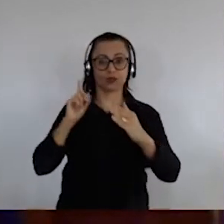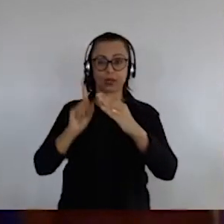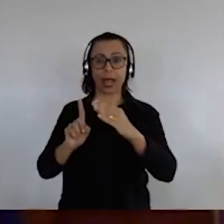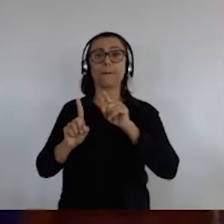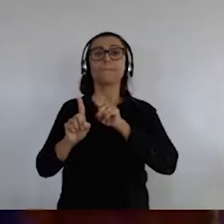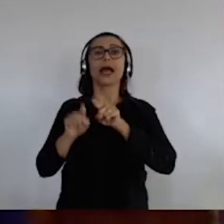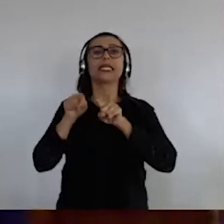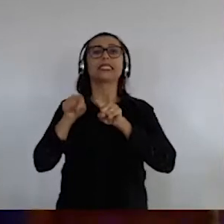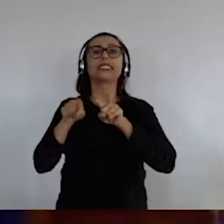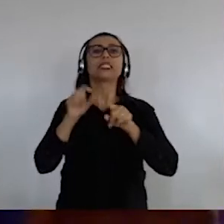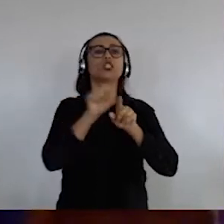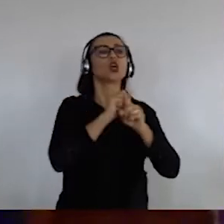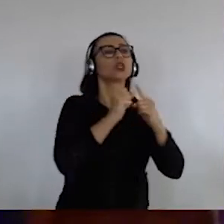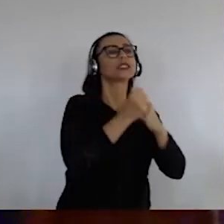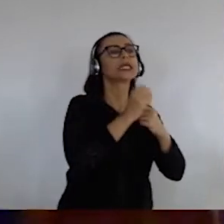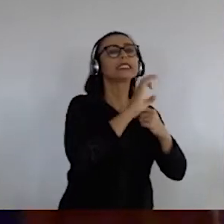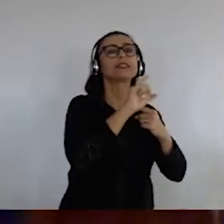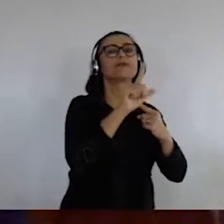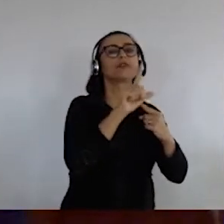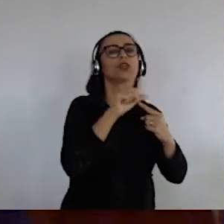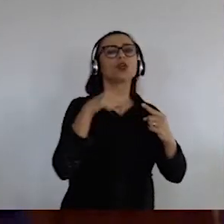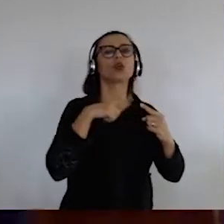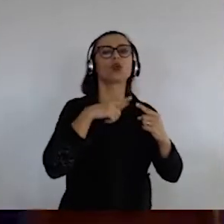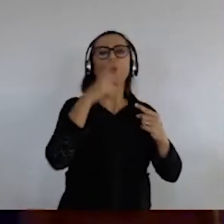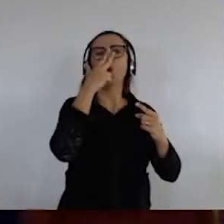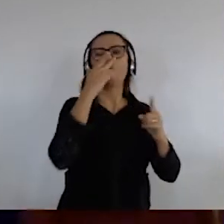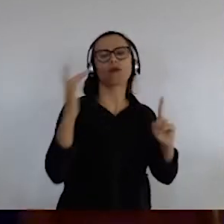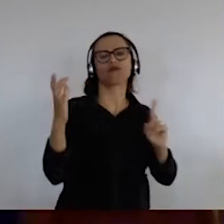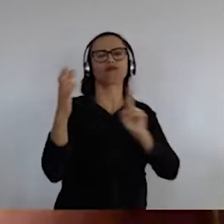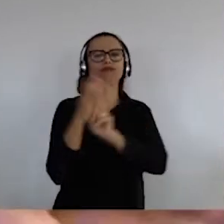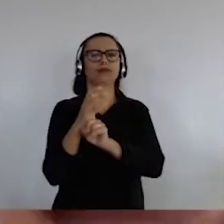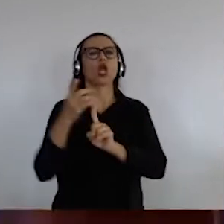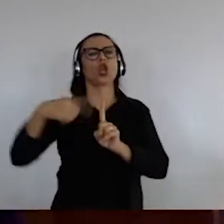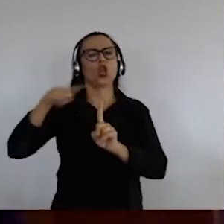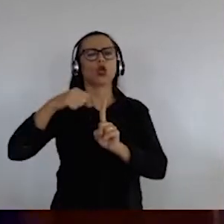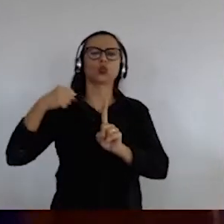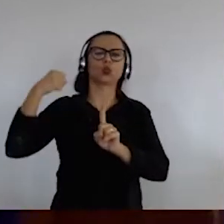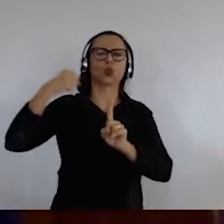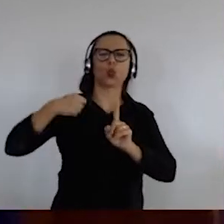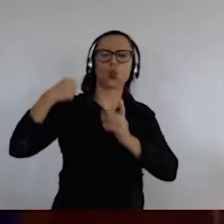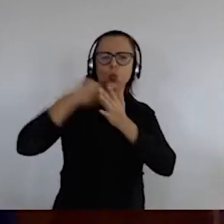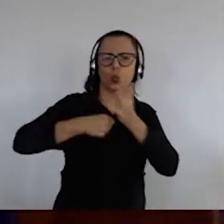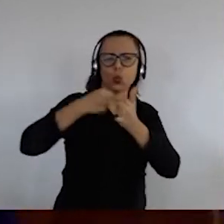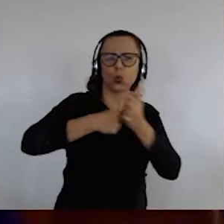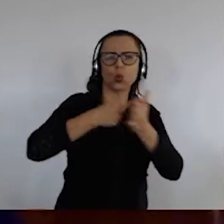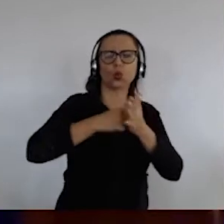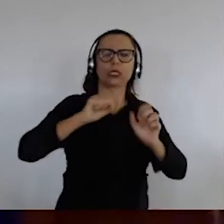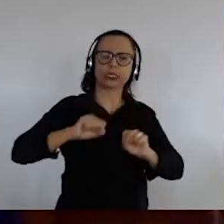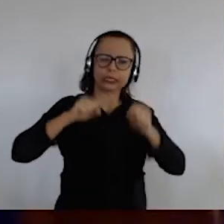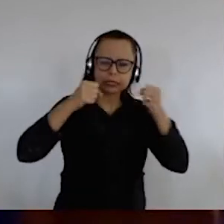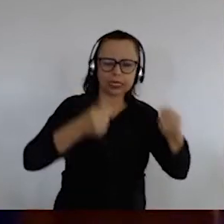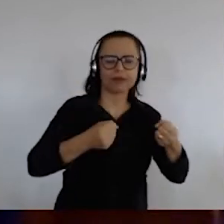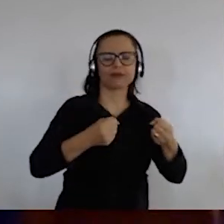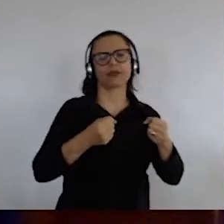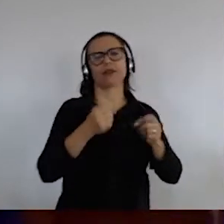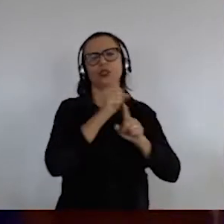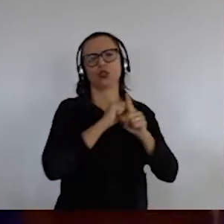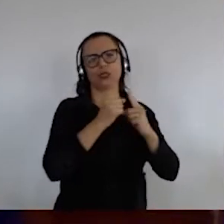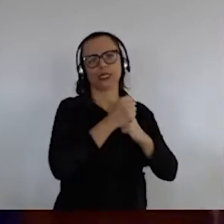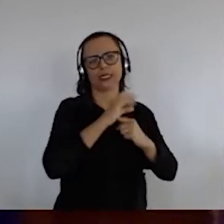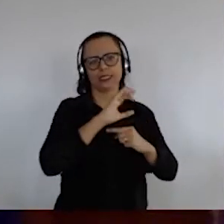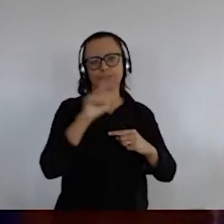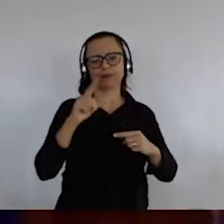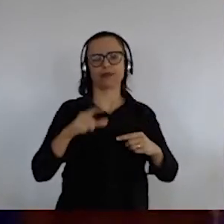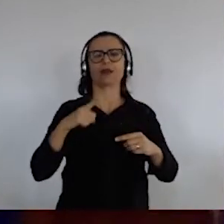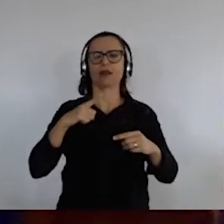sociedade civil, imbuída estatutariamente, e nós sabemos que o nosso estatuto é lei federal, da